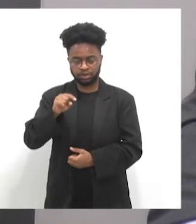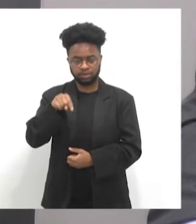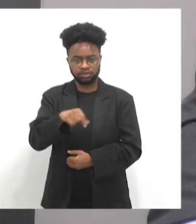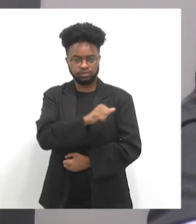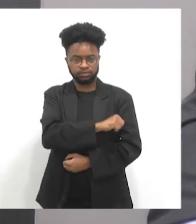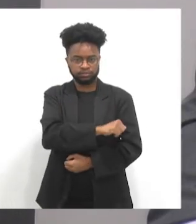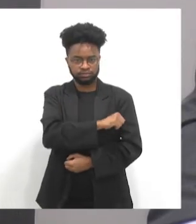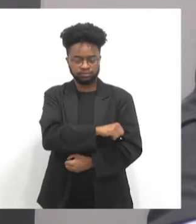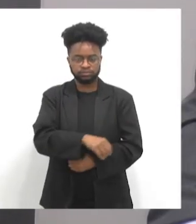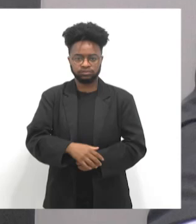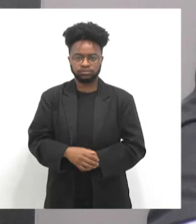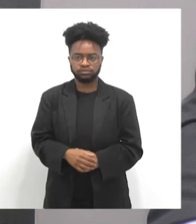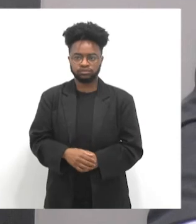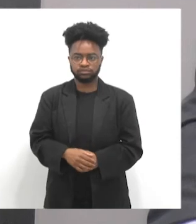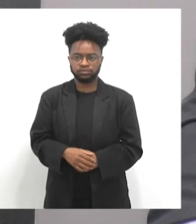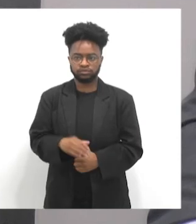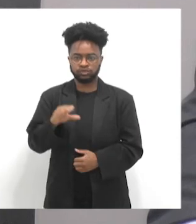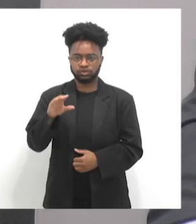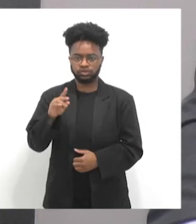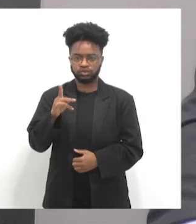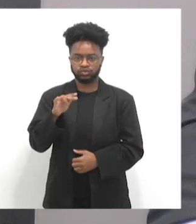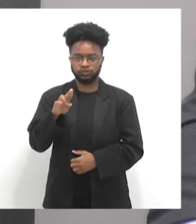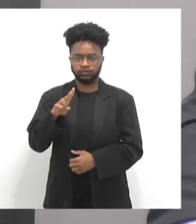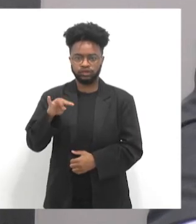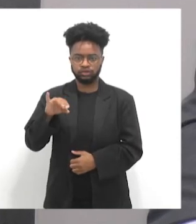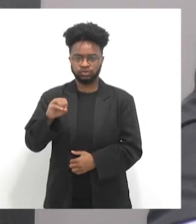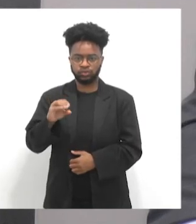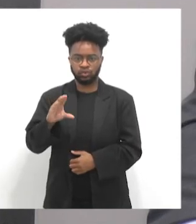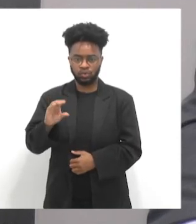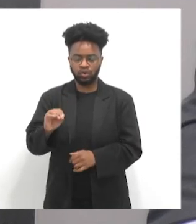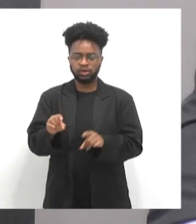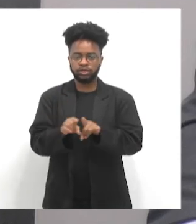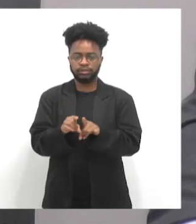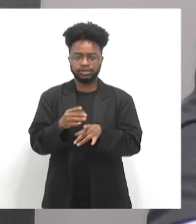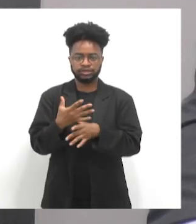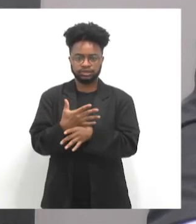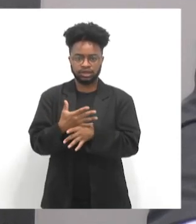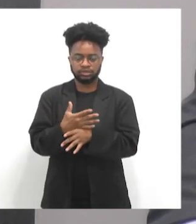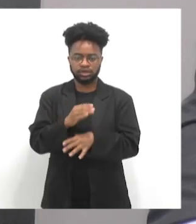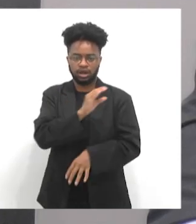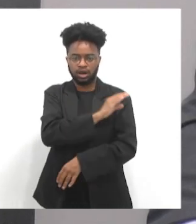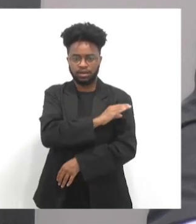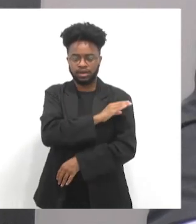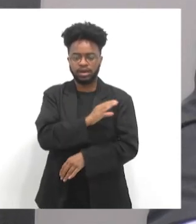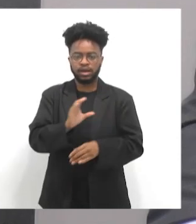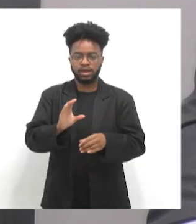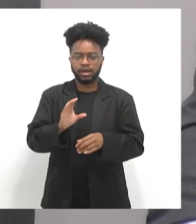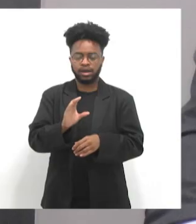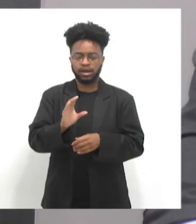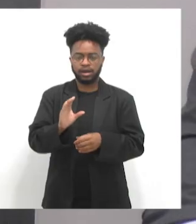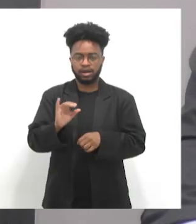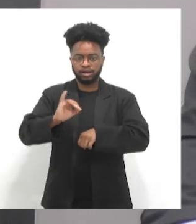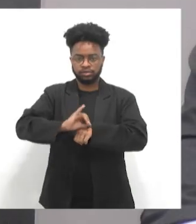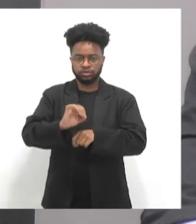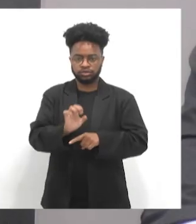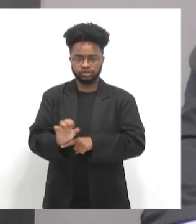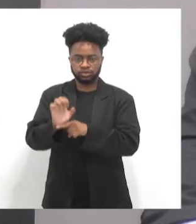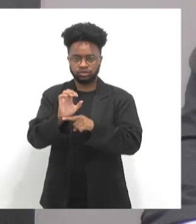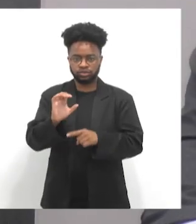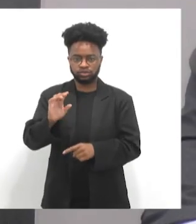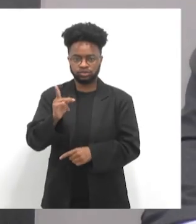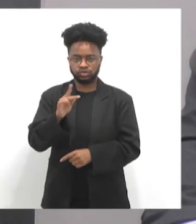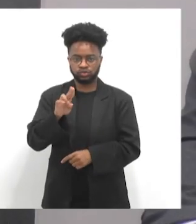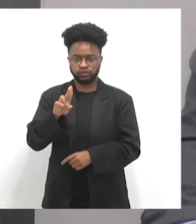do Rio de Janeiro o chuvisco e declara a cidade de Campos dos Goitacazes como a capital estadual do chuvisco. O